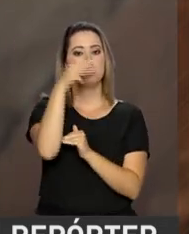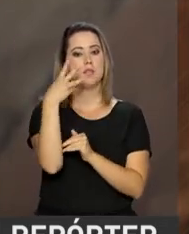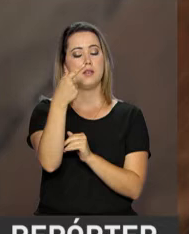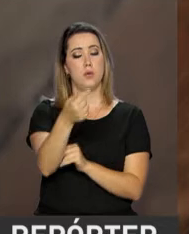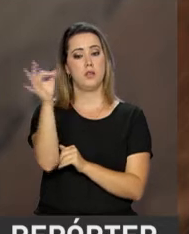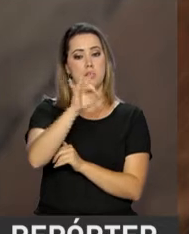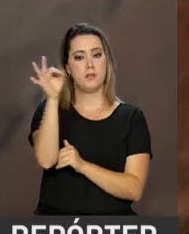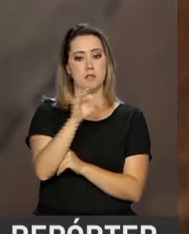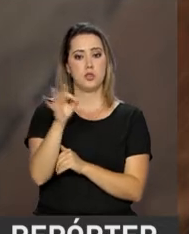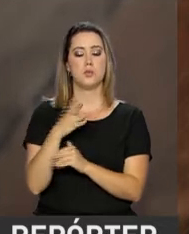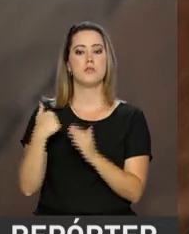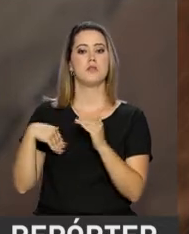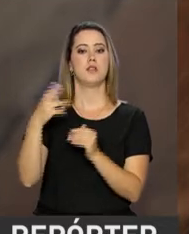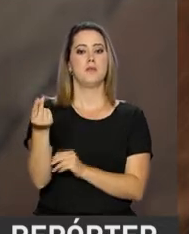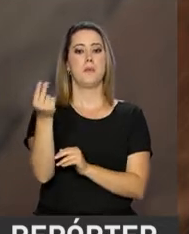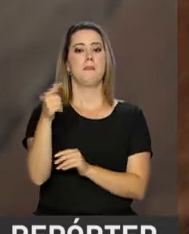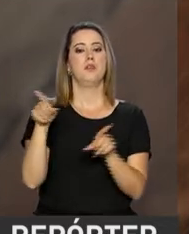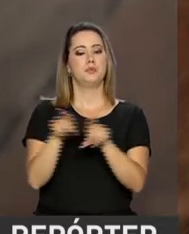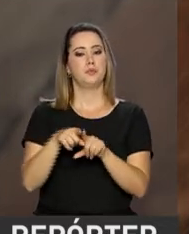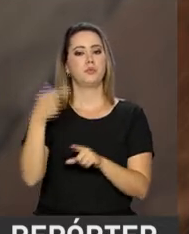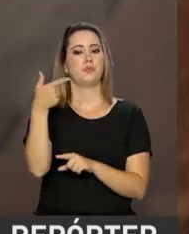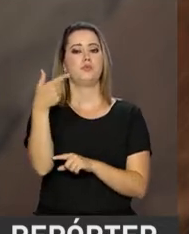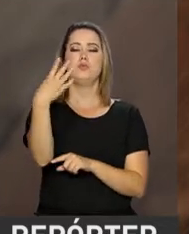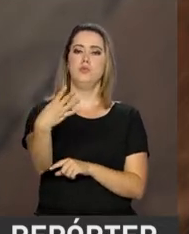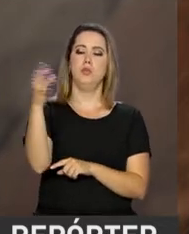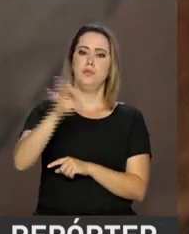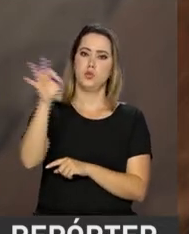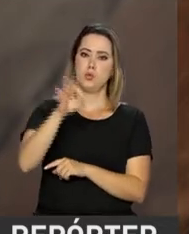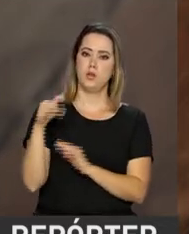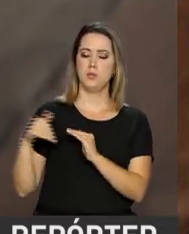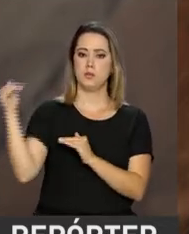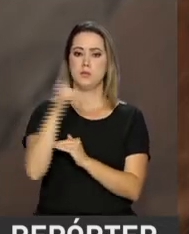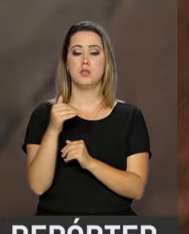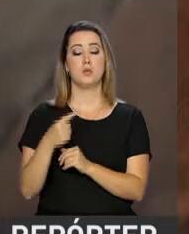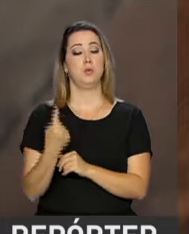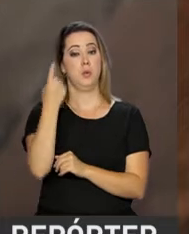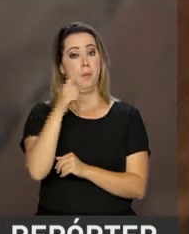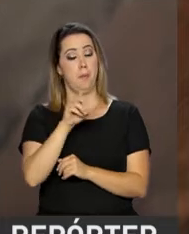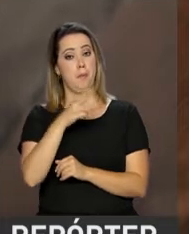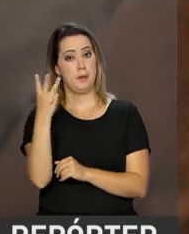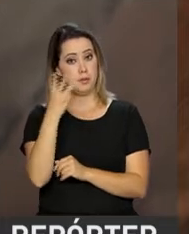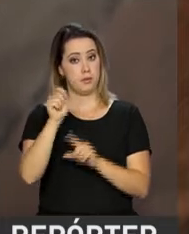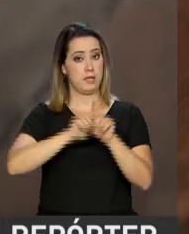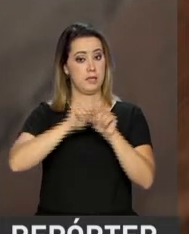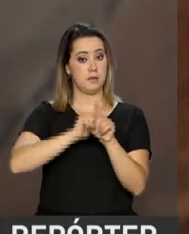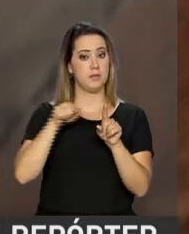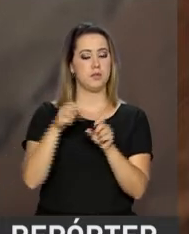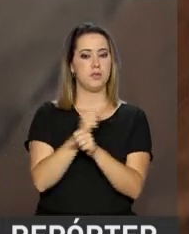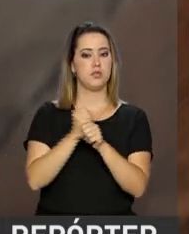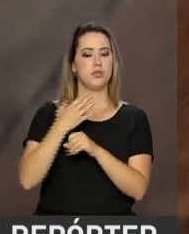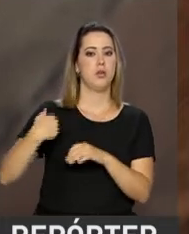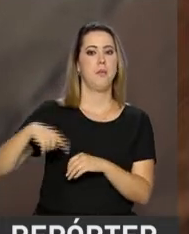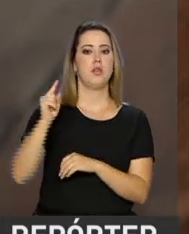o valor das vendas aumentou 24% só no primeiro semestre deste ano foram exportados mais de um milhão de